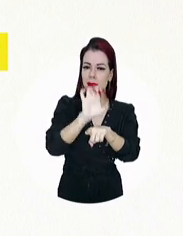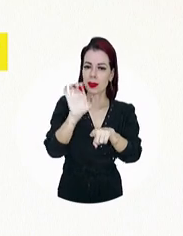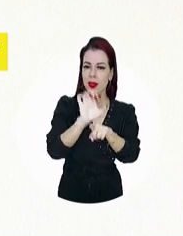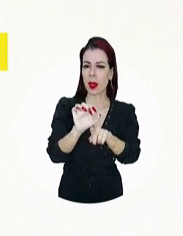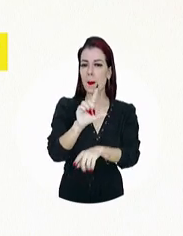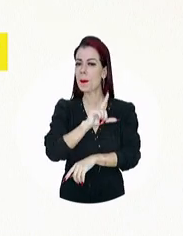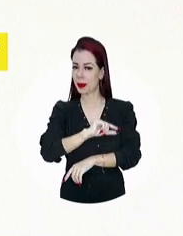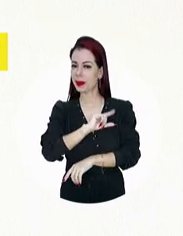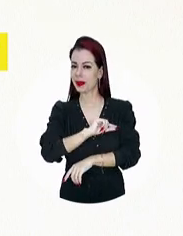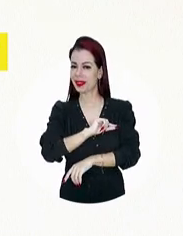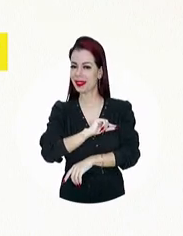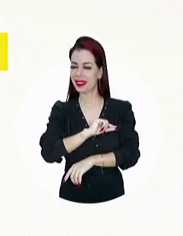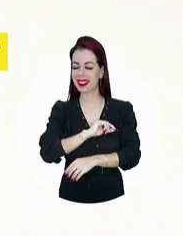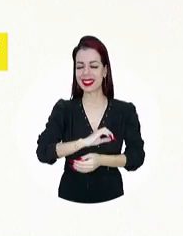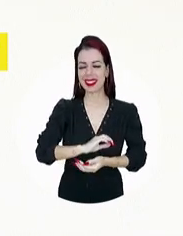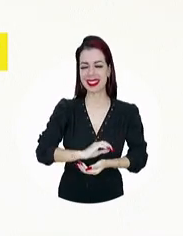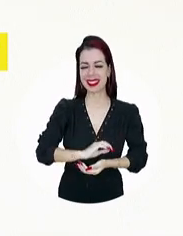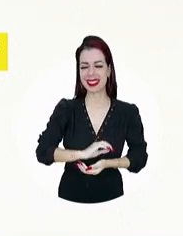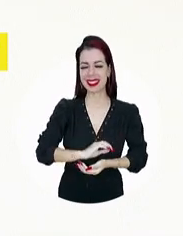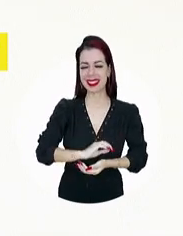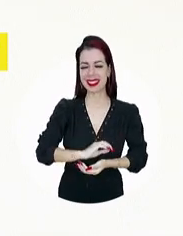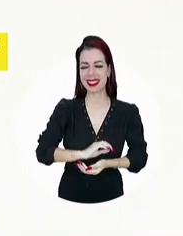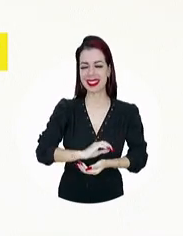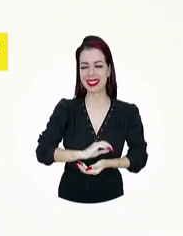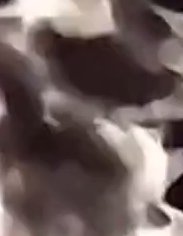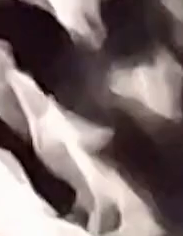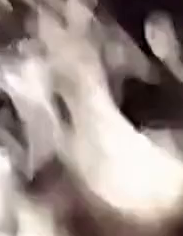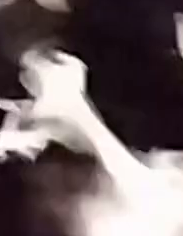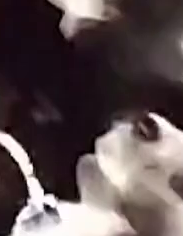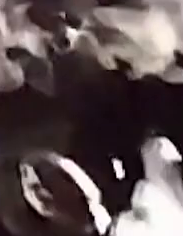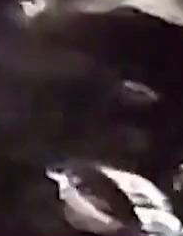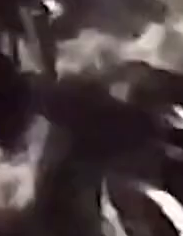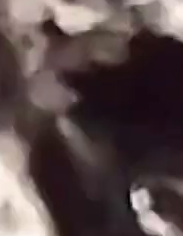Assembleia Legislativa de Mato Grosso do Sul, o Estado.